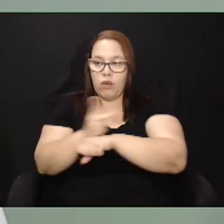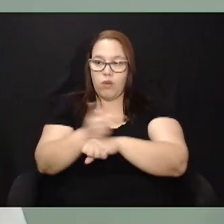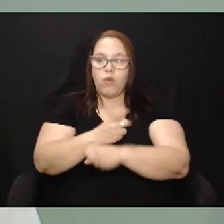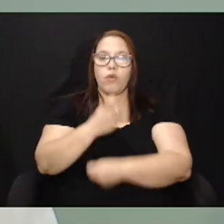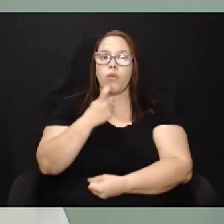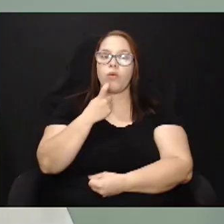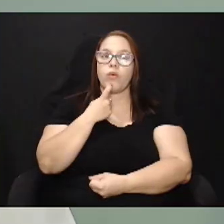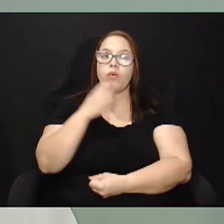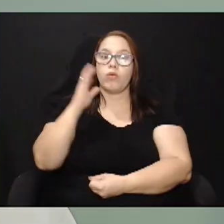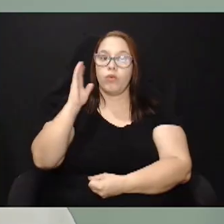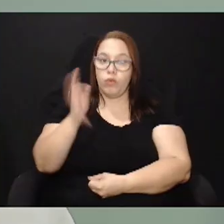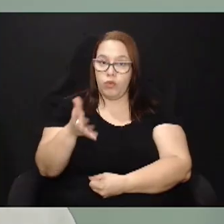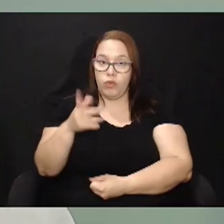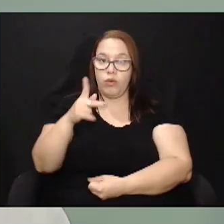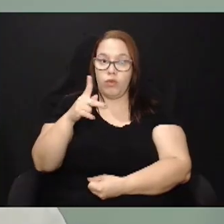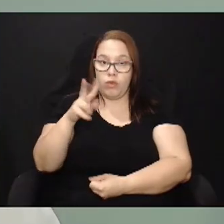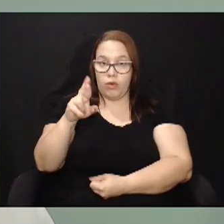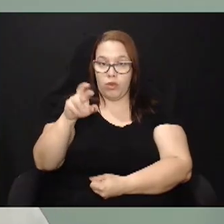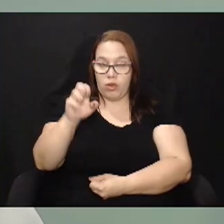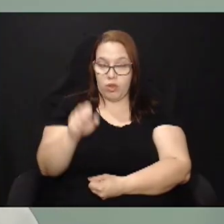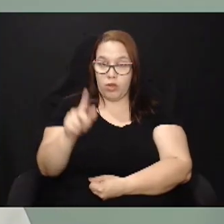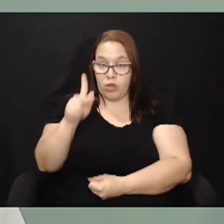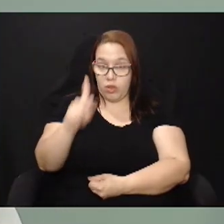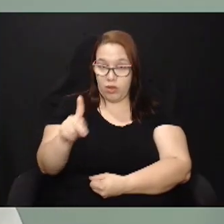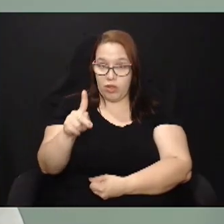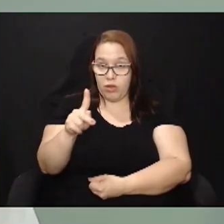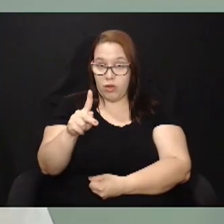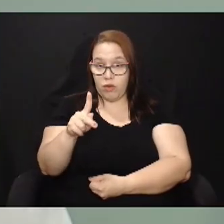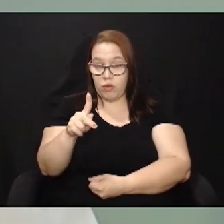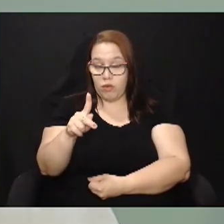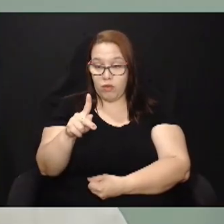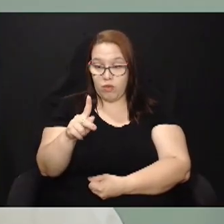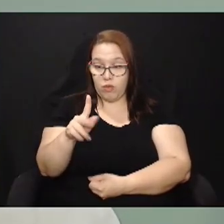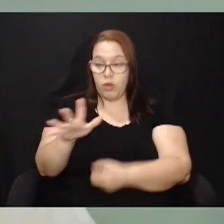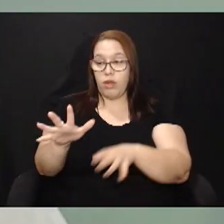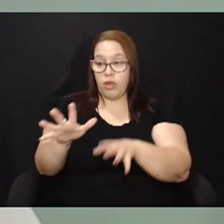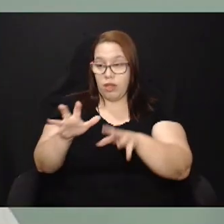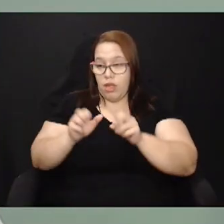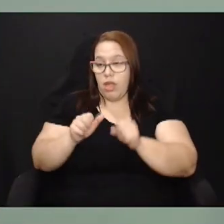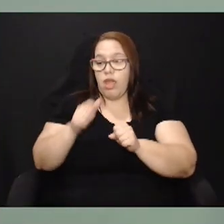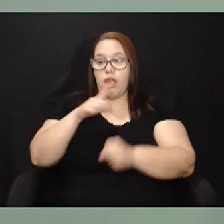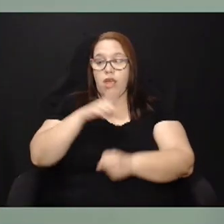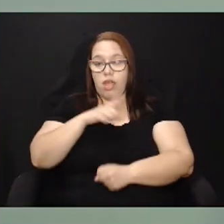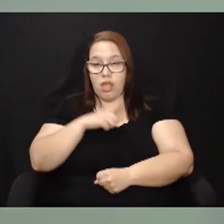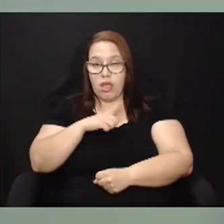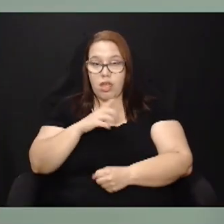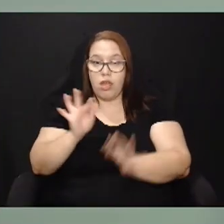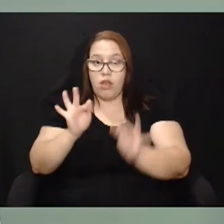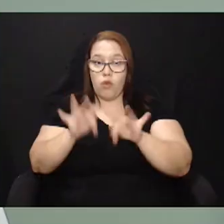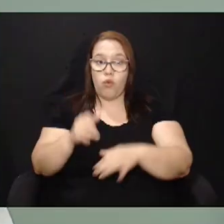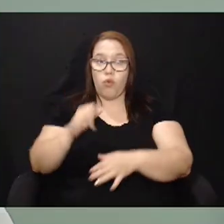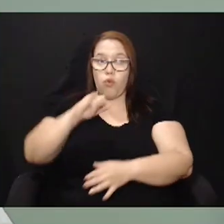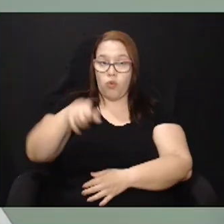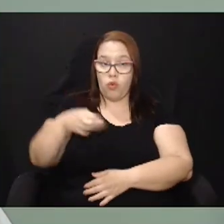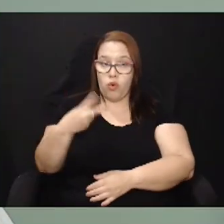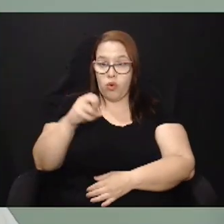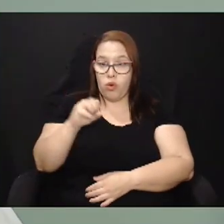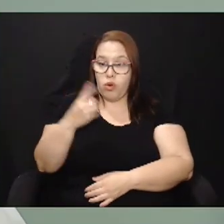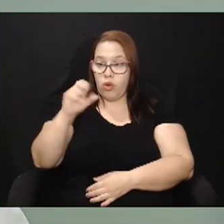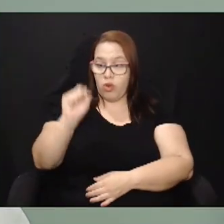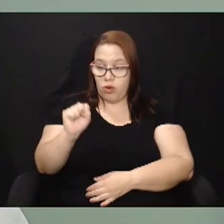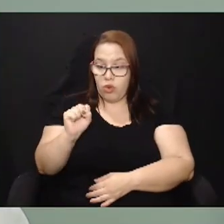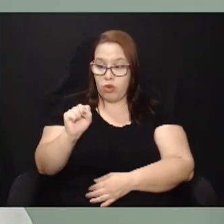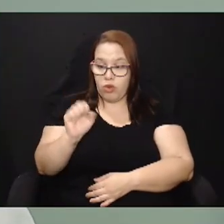Já a PrEP, profilaxia pré-exposição ao HIV, nós iniciamos no final de janeiro de 2018 e já